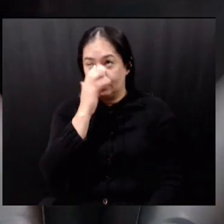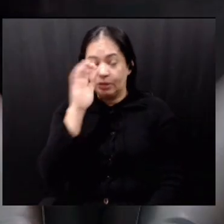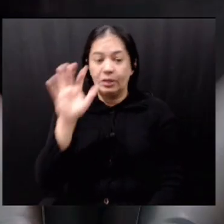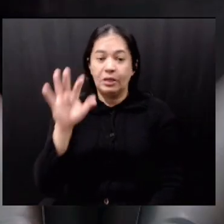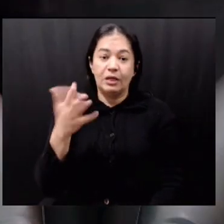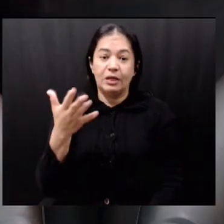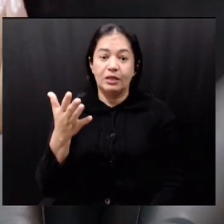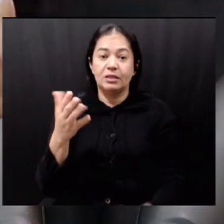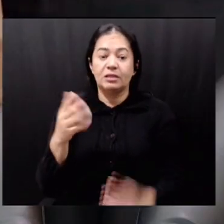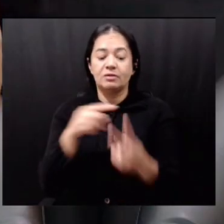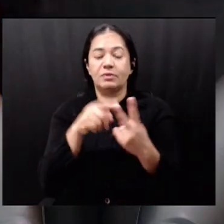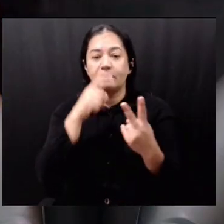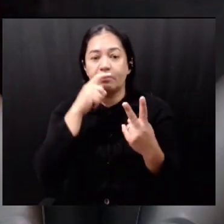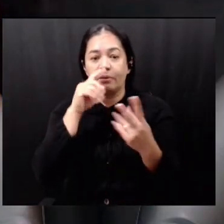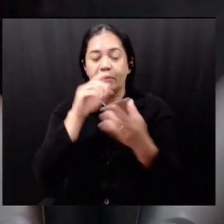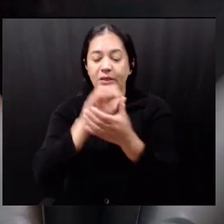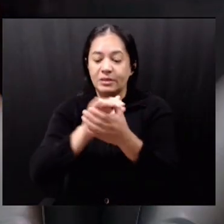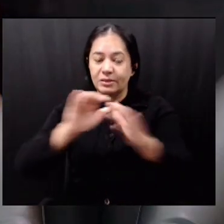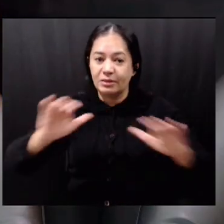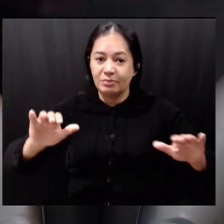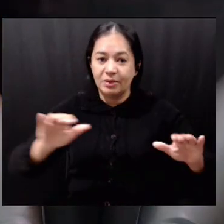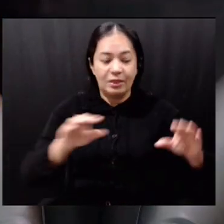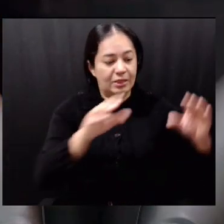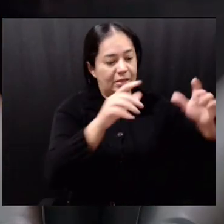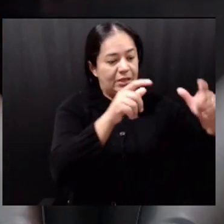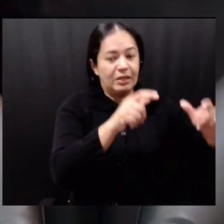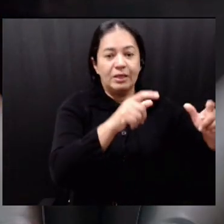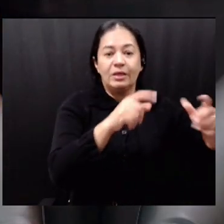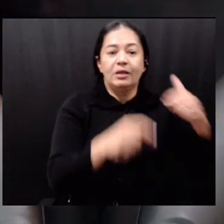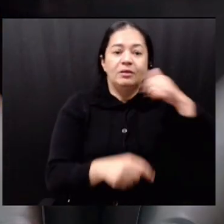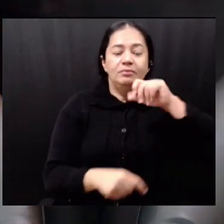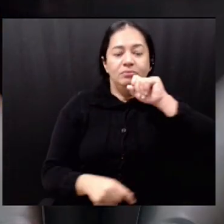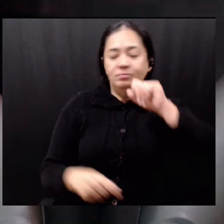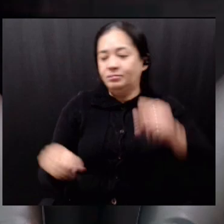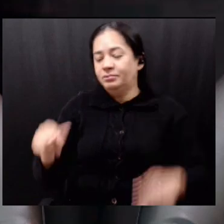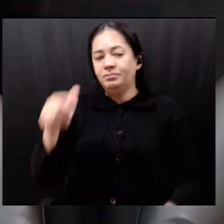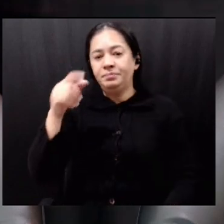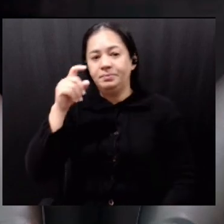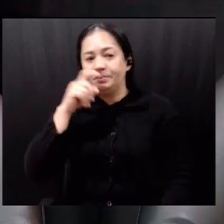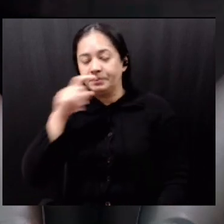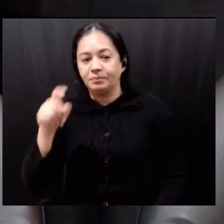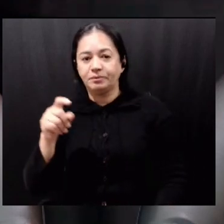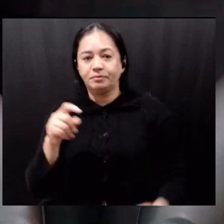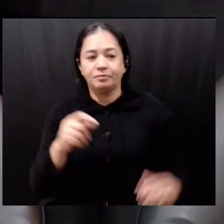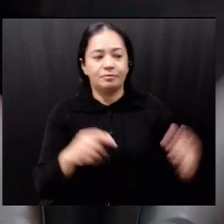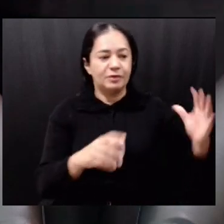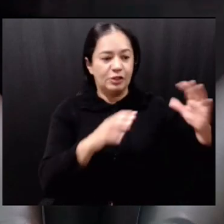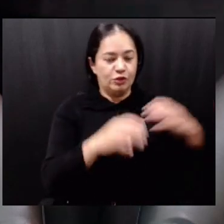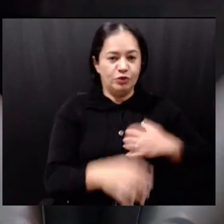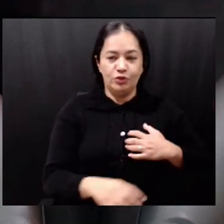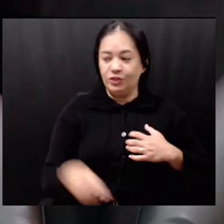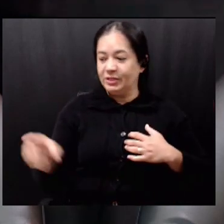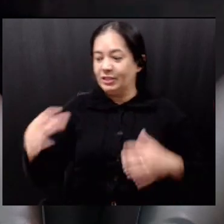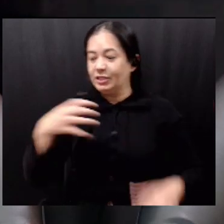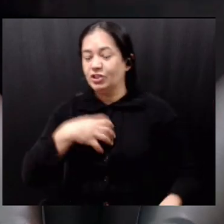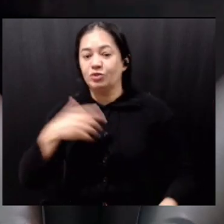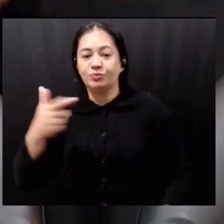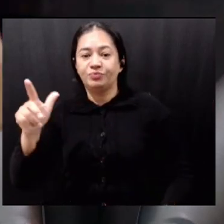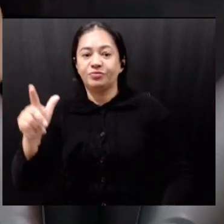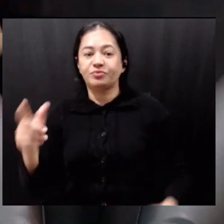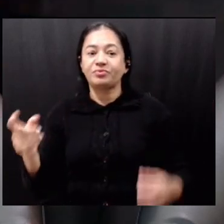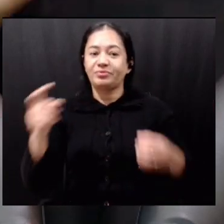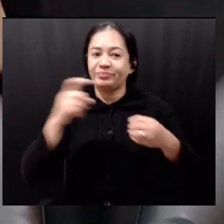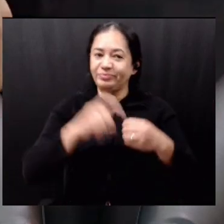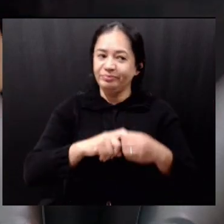aí a criança, ela tem uma rotina na casa da mãe e uma rotina na casa do pai. Sim. E aí a gente consegue sentir claramente quando a criança, ela volta da casa do pai ou quando